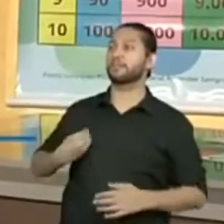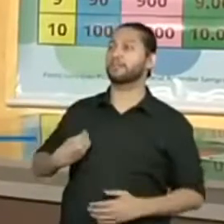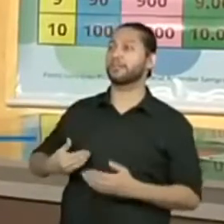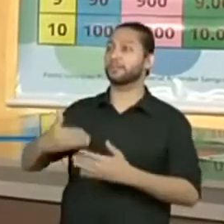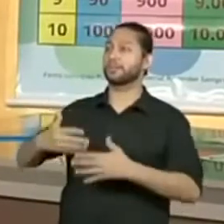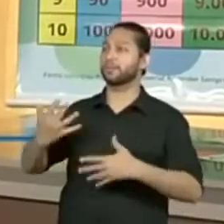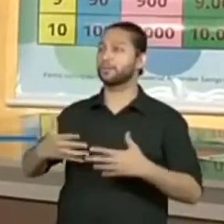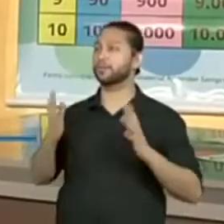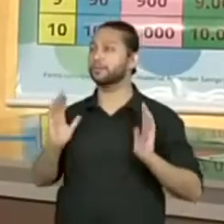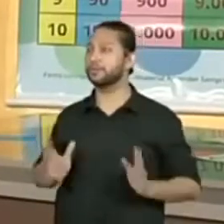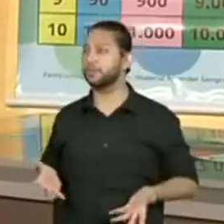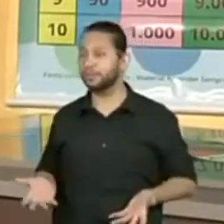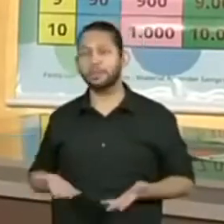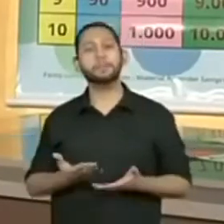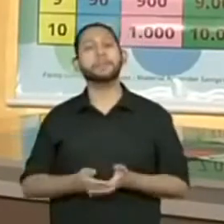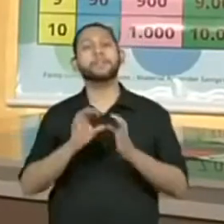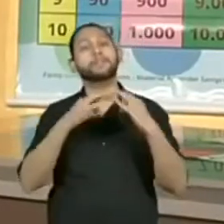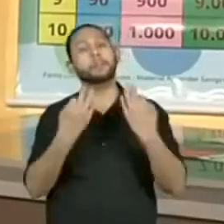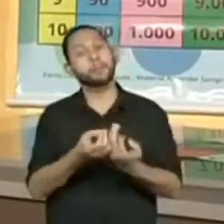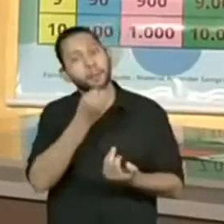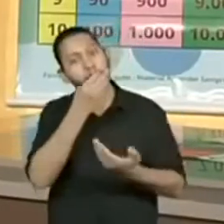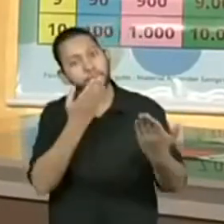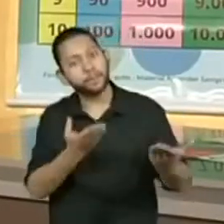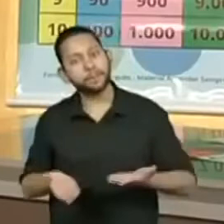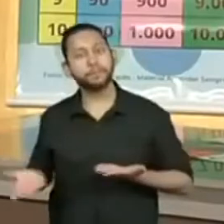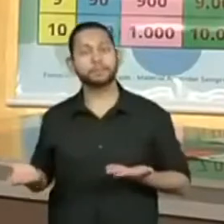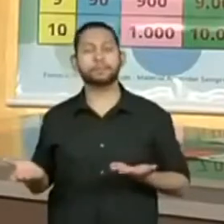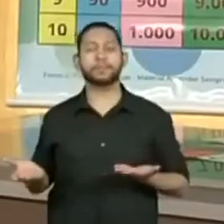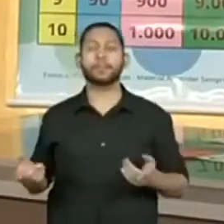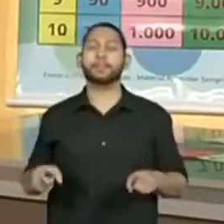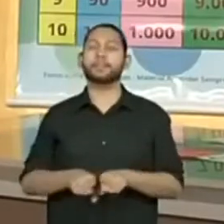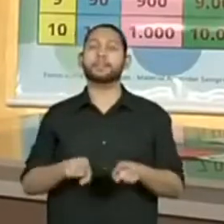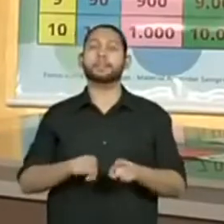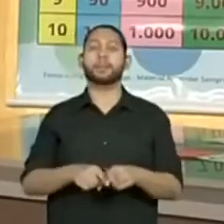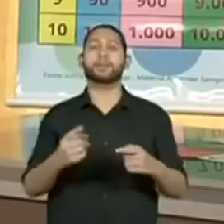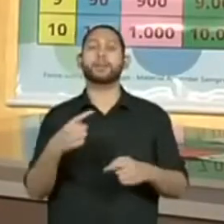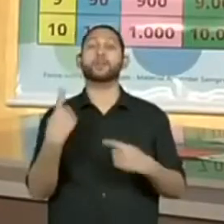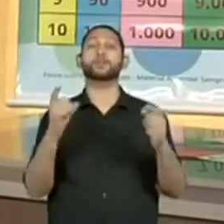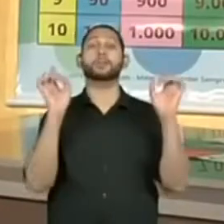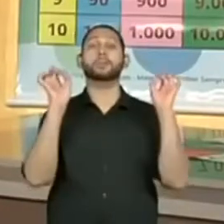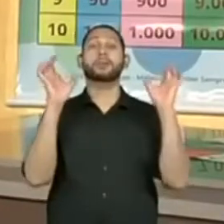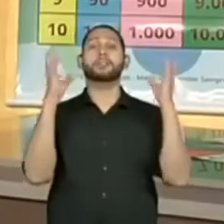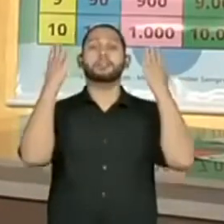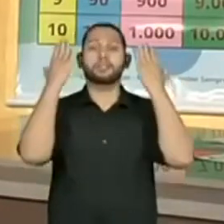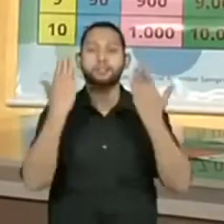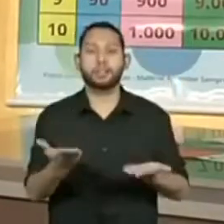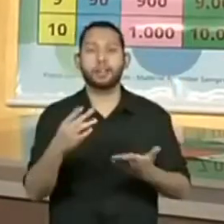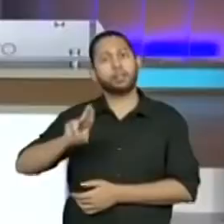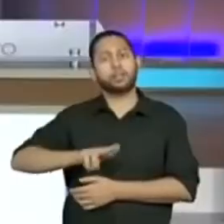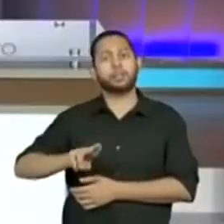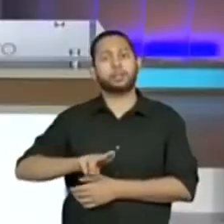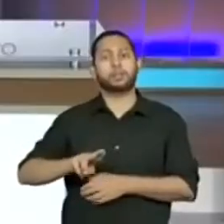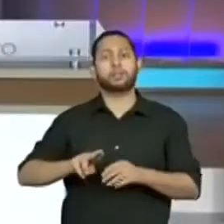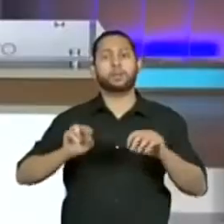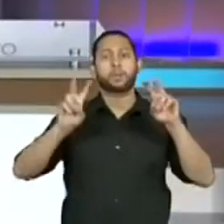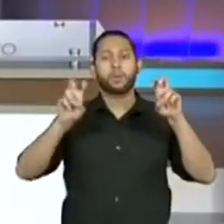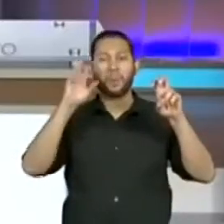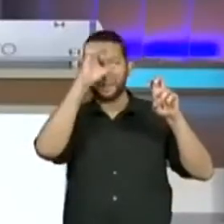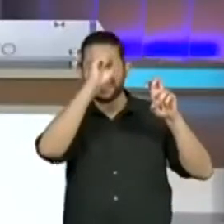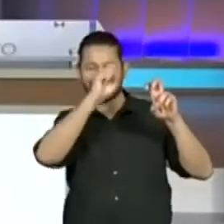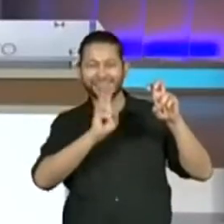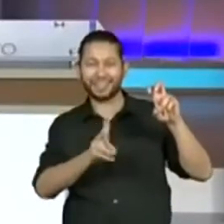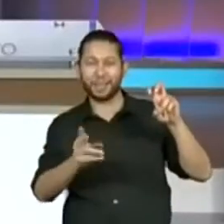aos pais e responsáveis e aos nossos protagonistas, desculpem, os alunos do quarto ano. Tudo